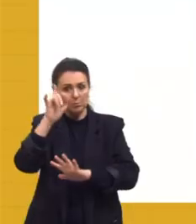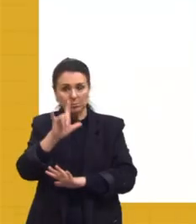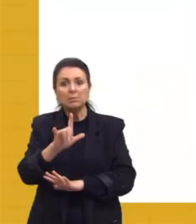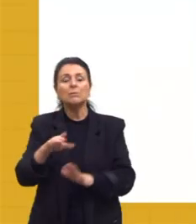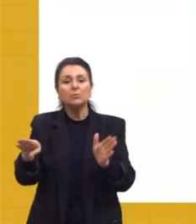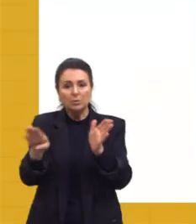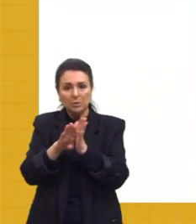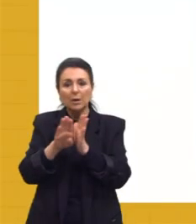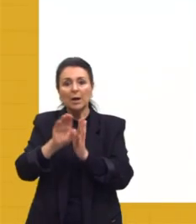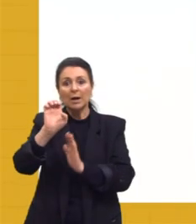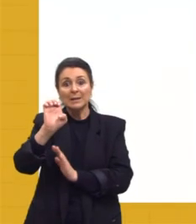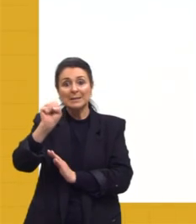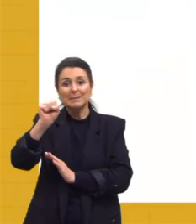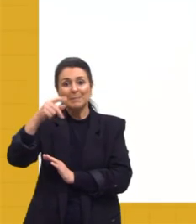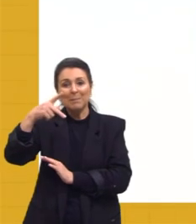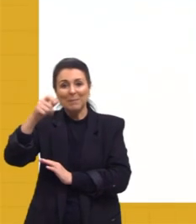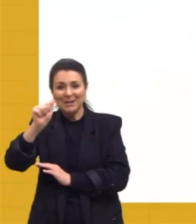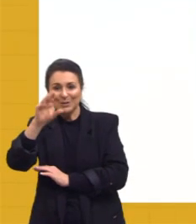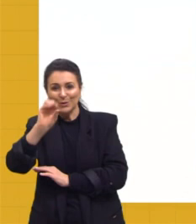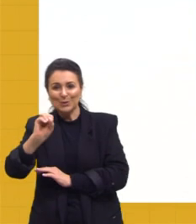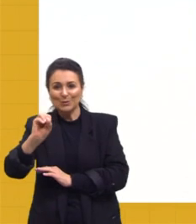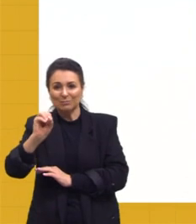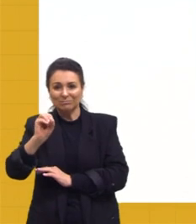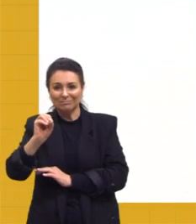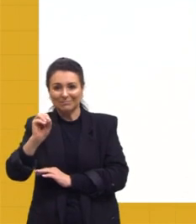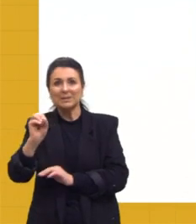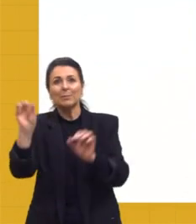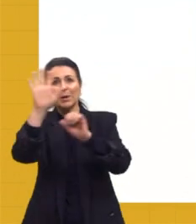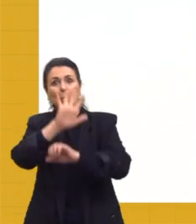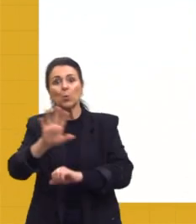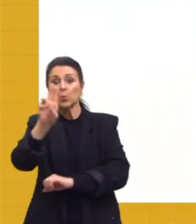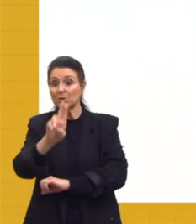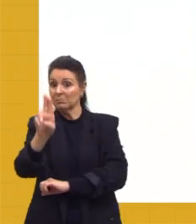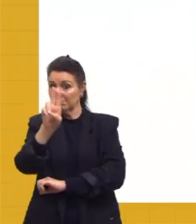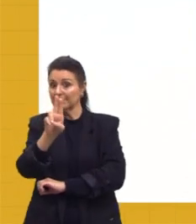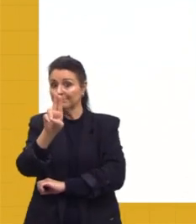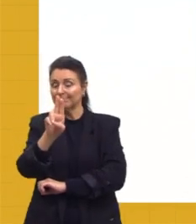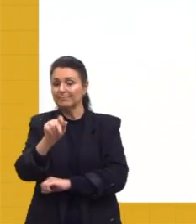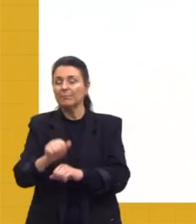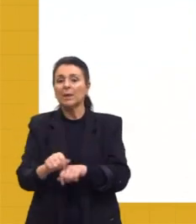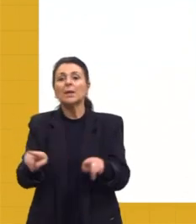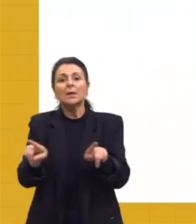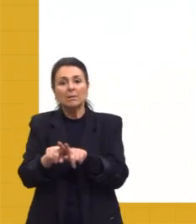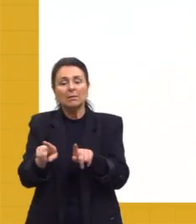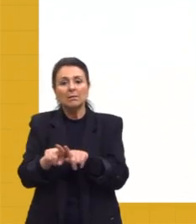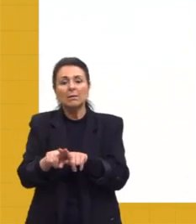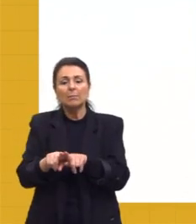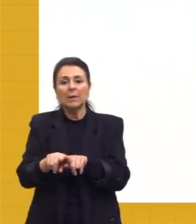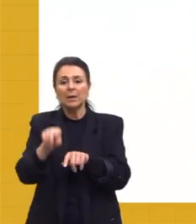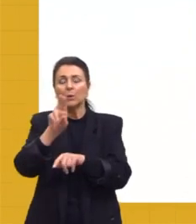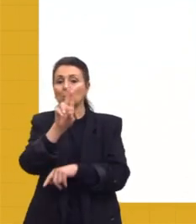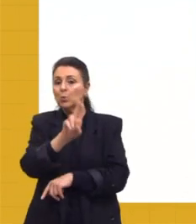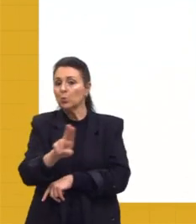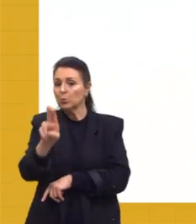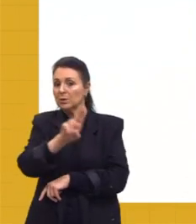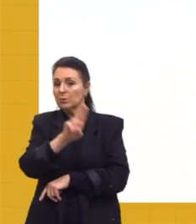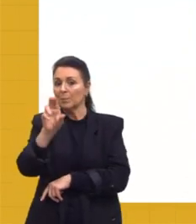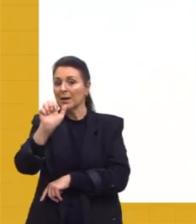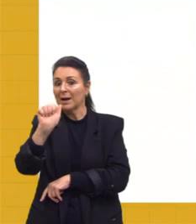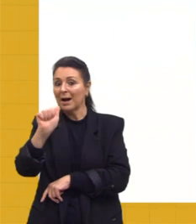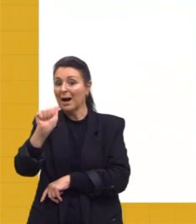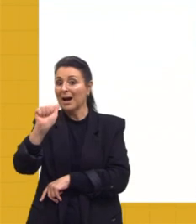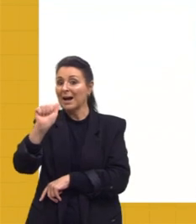no espaço sideral aquela coisa toda né Nós temos aí essa corrida e aí também Vale A nomenclatura né